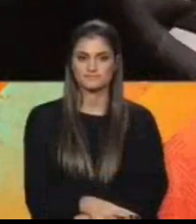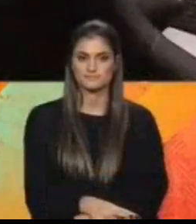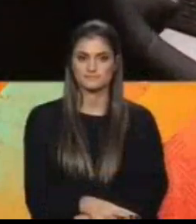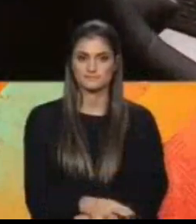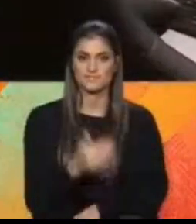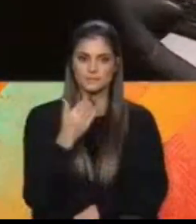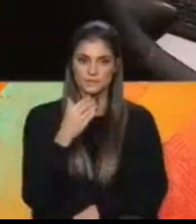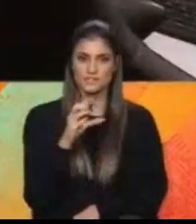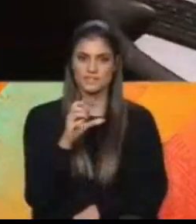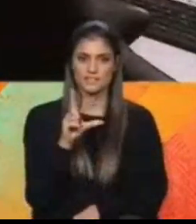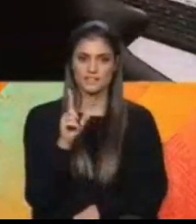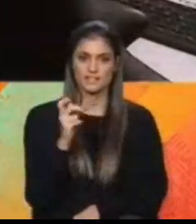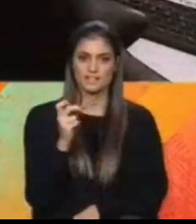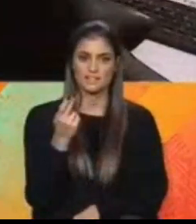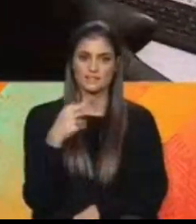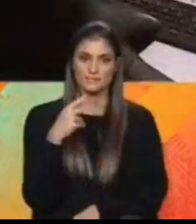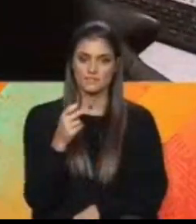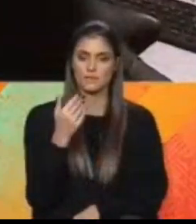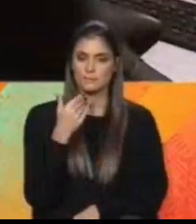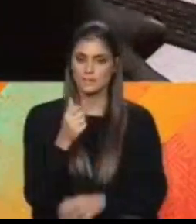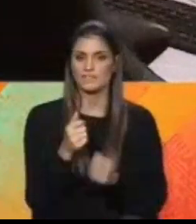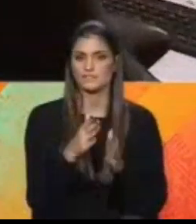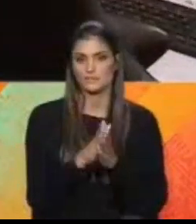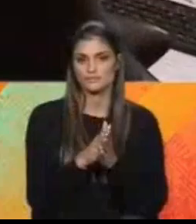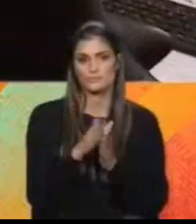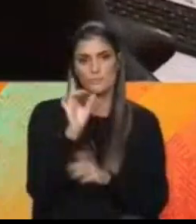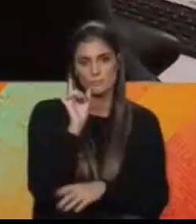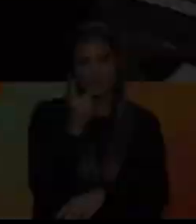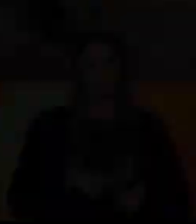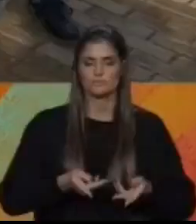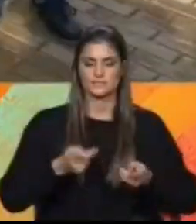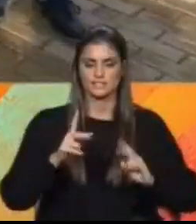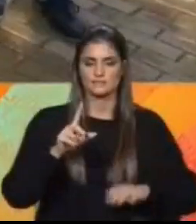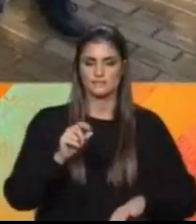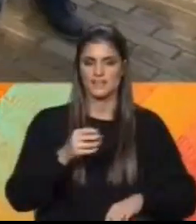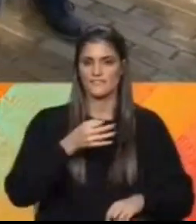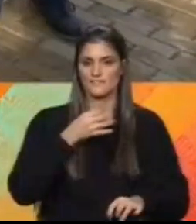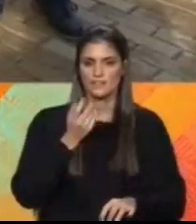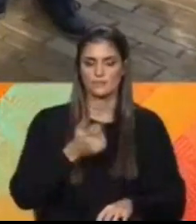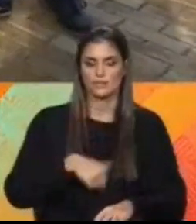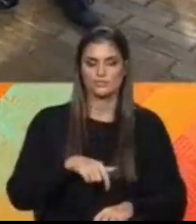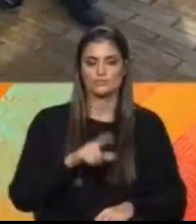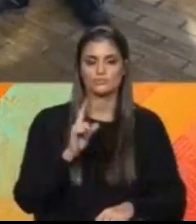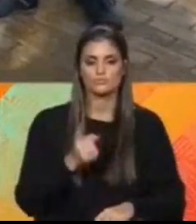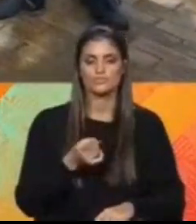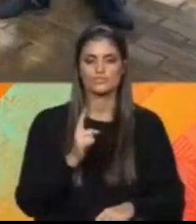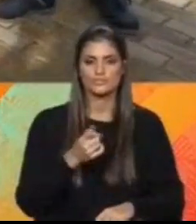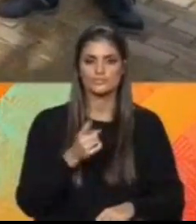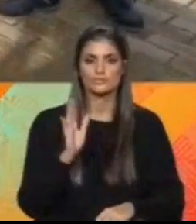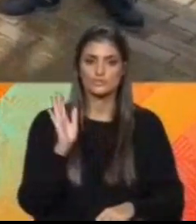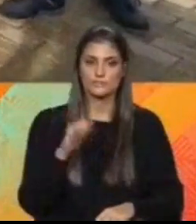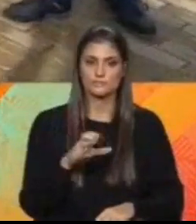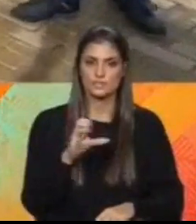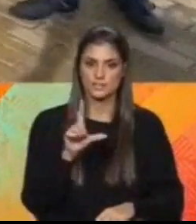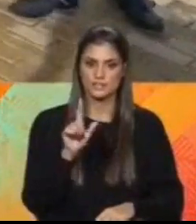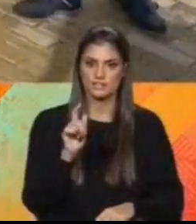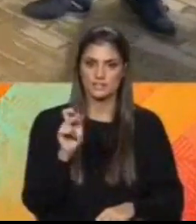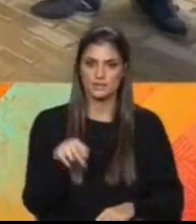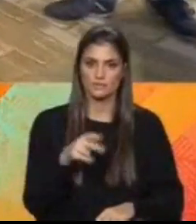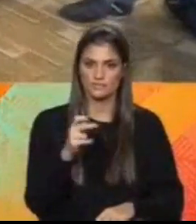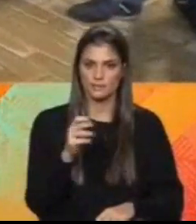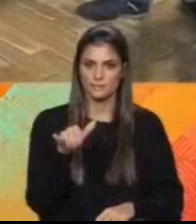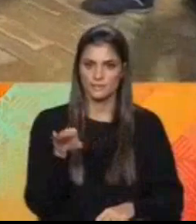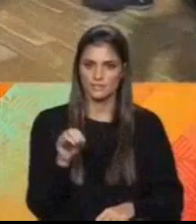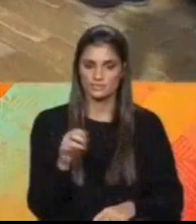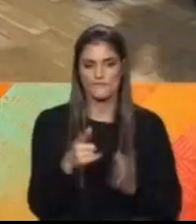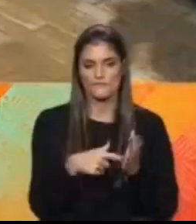Obrigada, Cláudia, e obrigada a todos os bombeiros sapadores de Gaia aqui para nós. E por isso temos um miminho, trouxemos a Cláudia Martins. Acho que vos está a